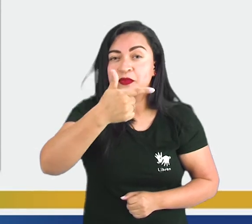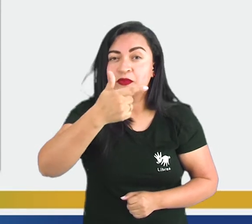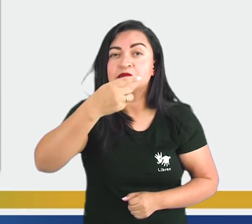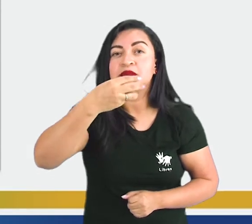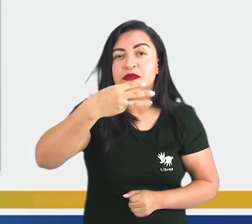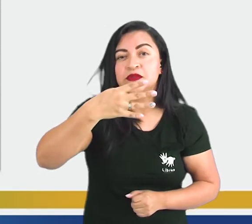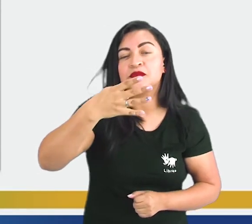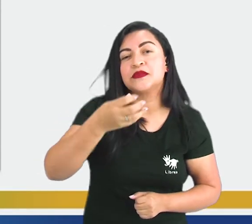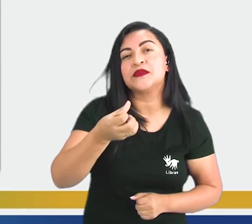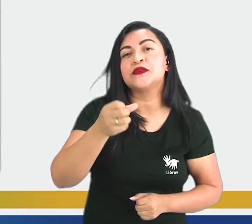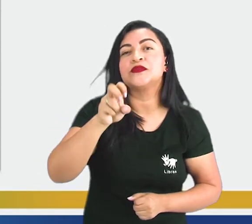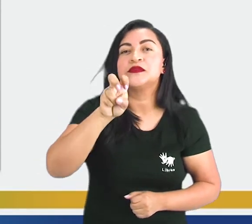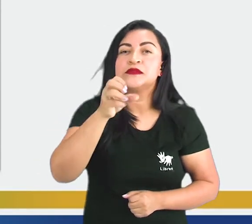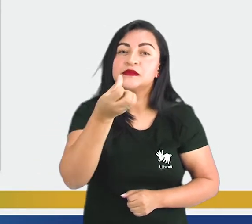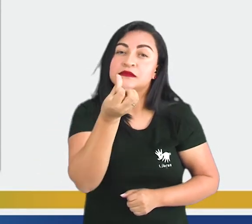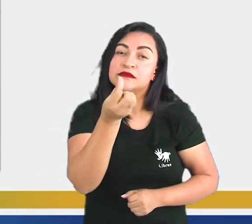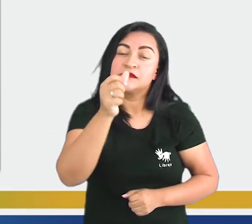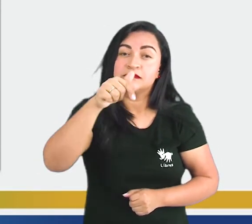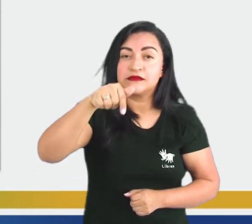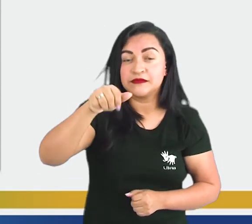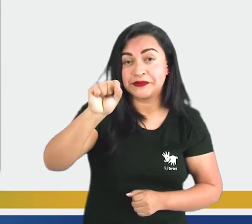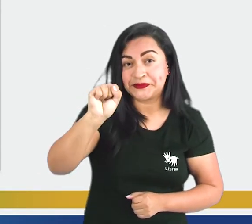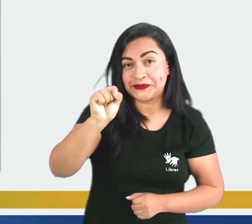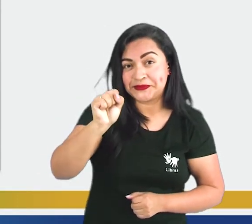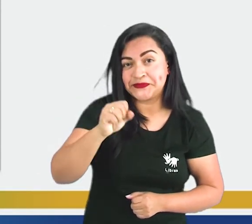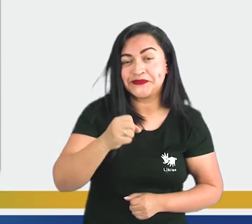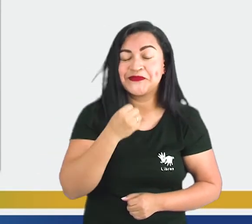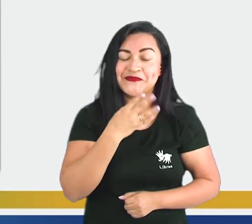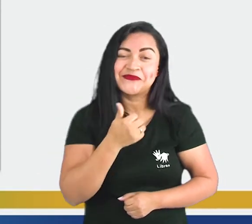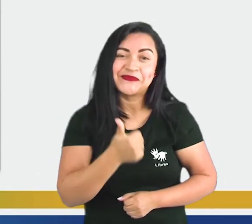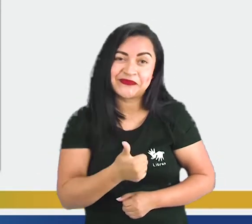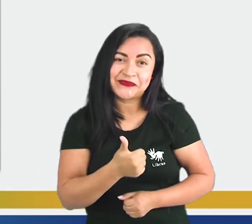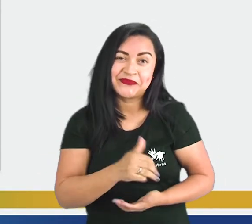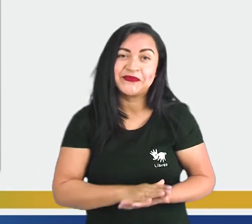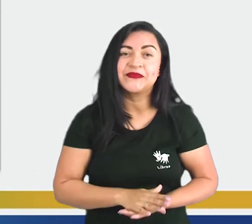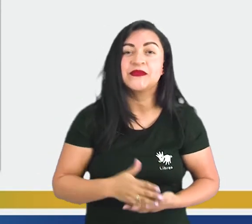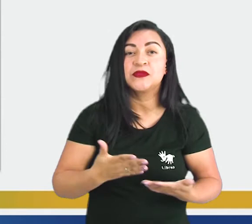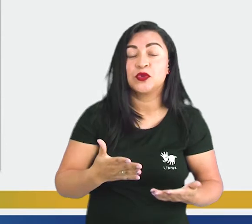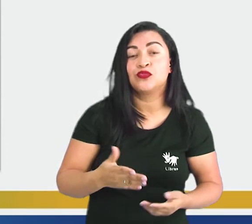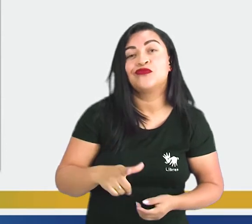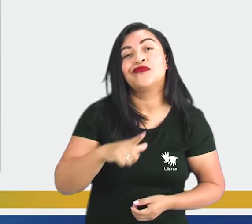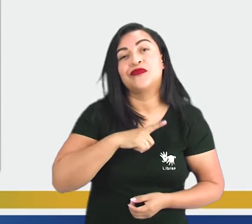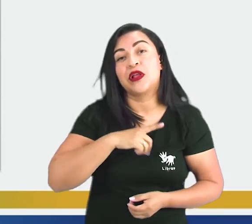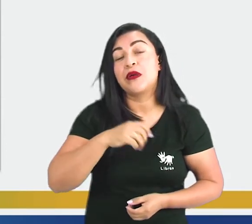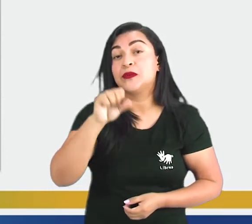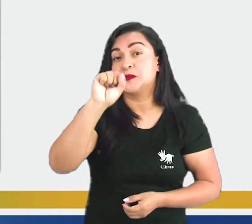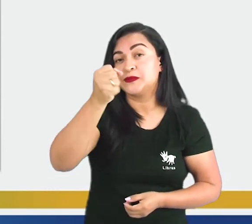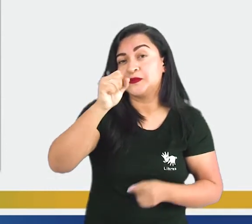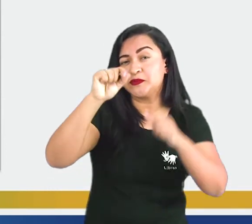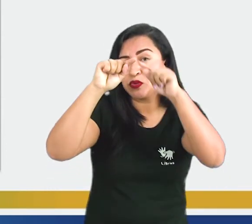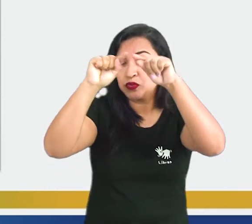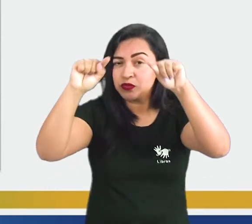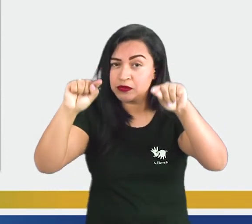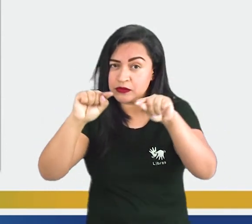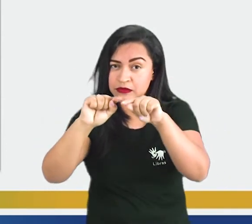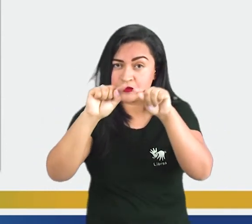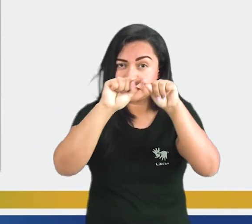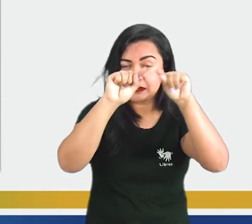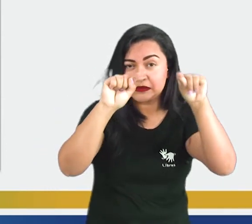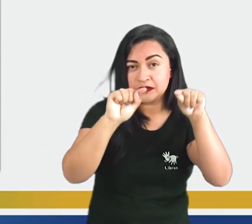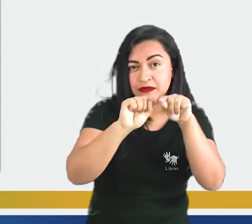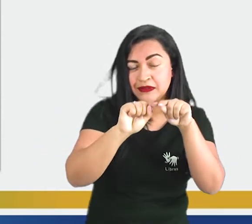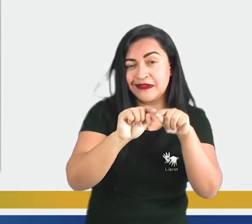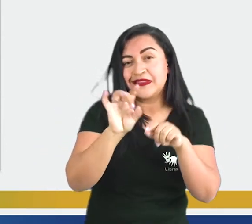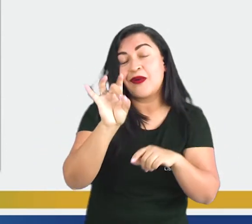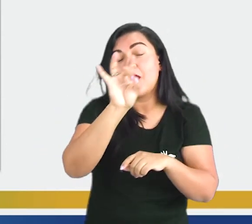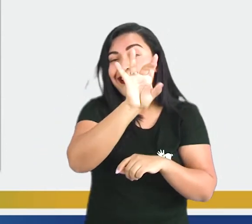6, 7, 8. Muito bem. Então, nós temos 8 quadradinhos na figura. Como cada